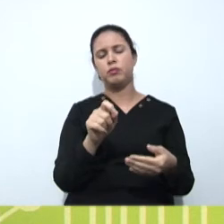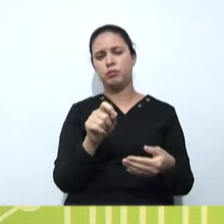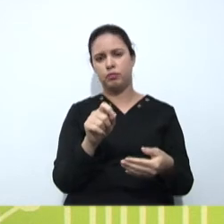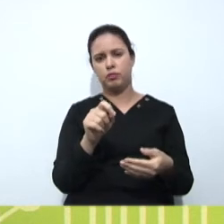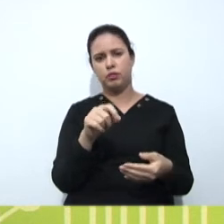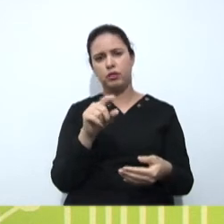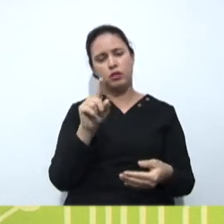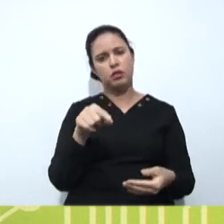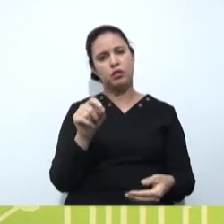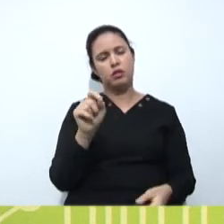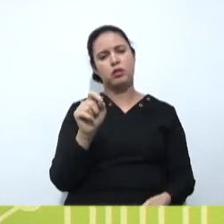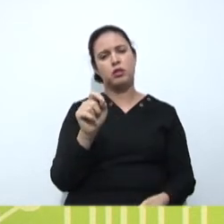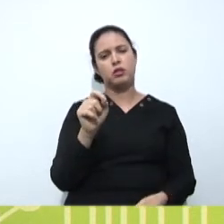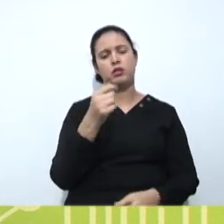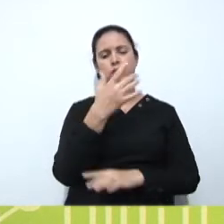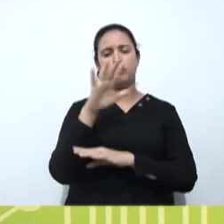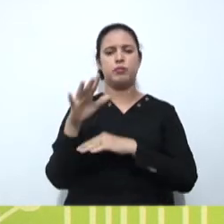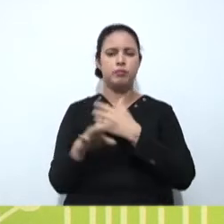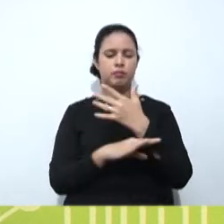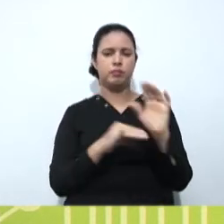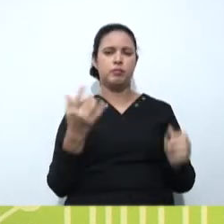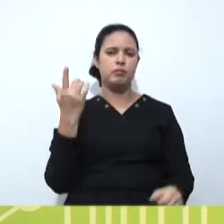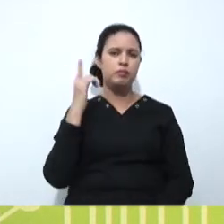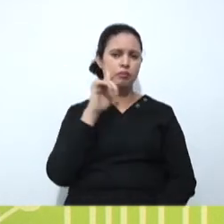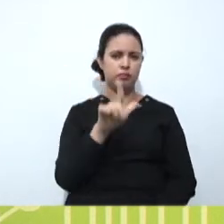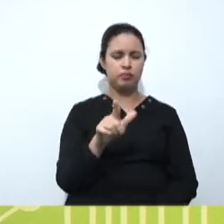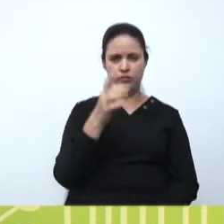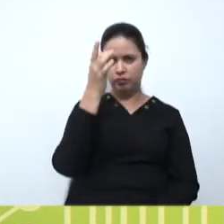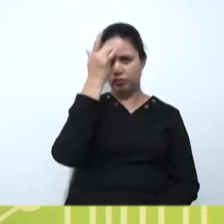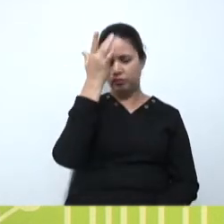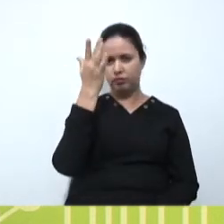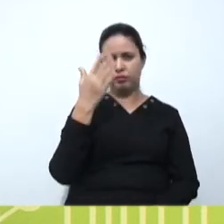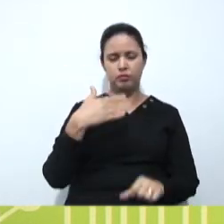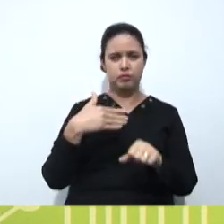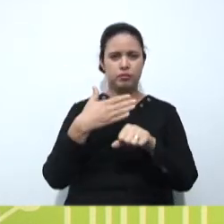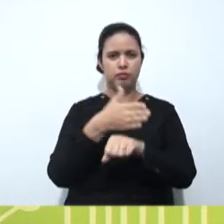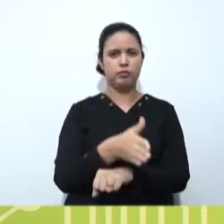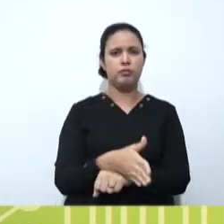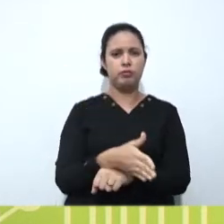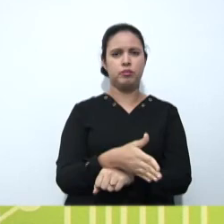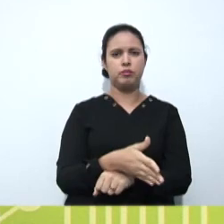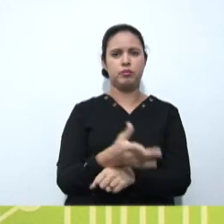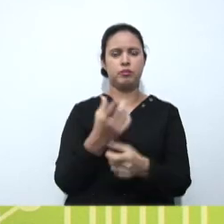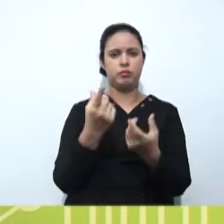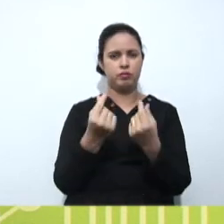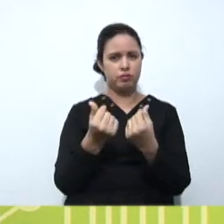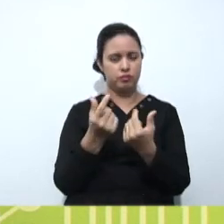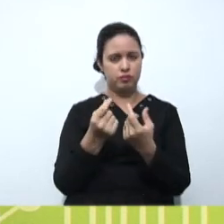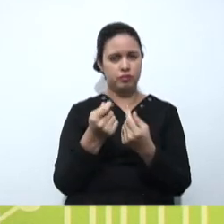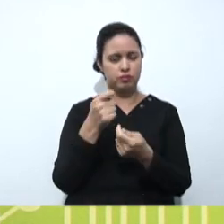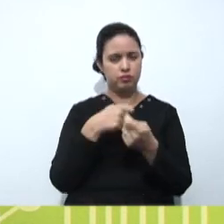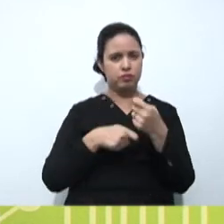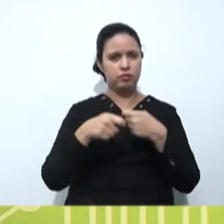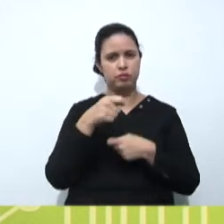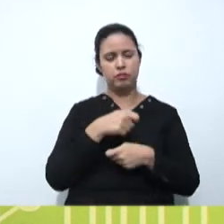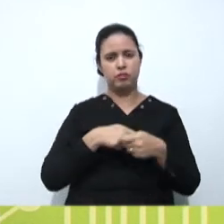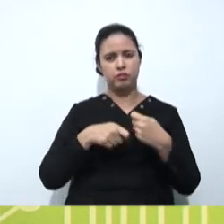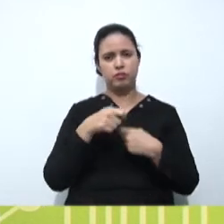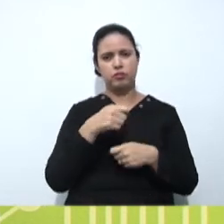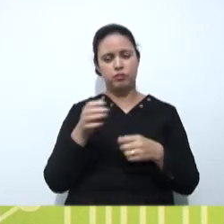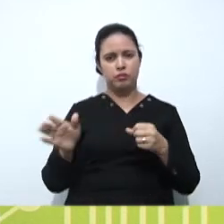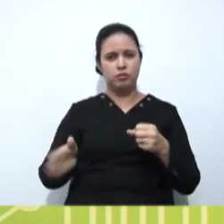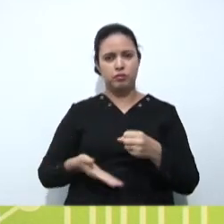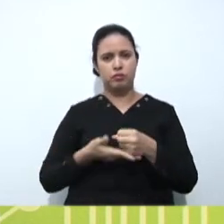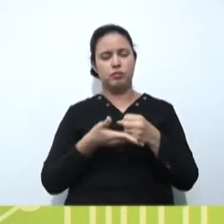ambiental, eles conseguem com mais facilidade inserir seus negócios nesse